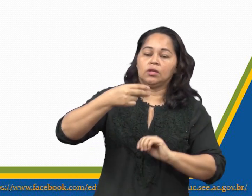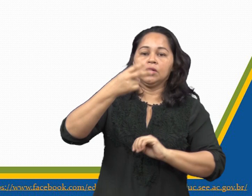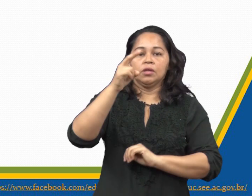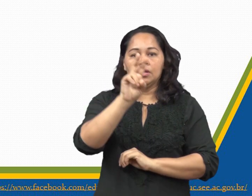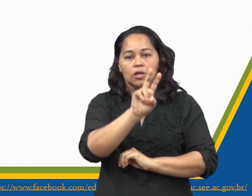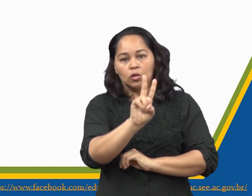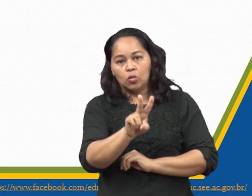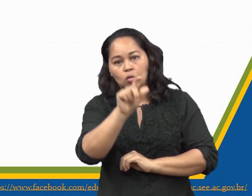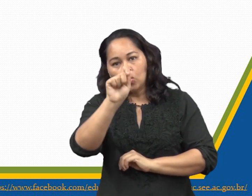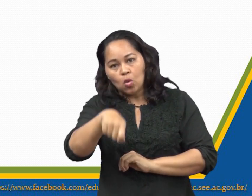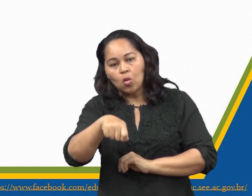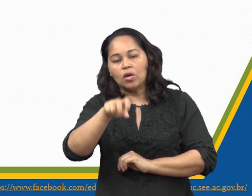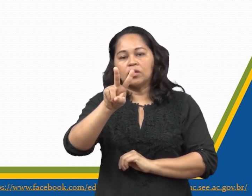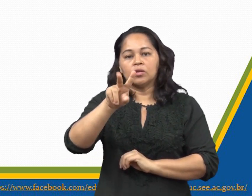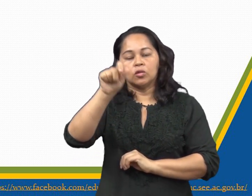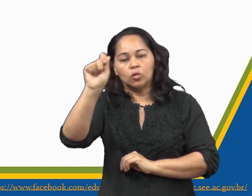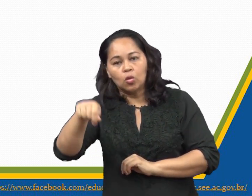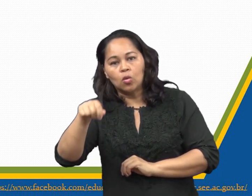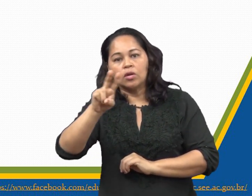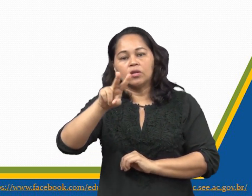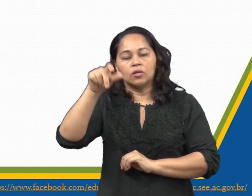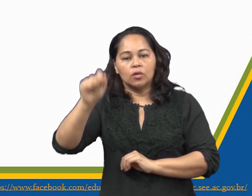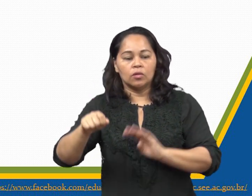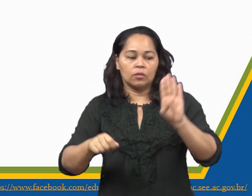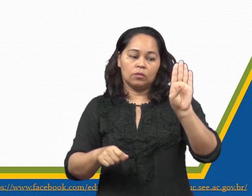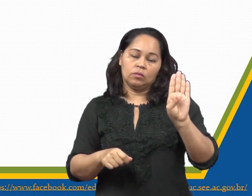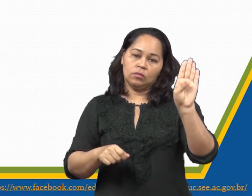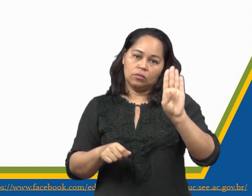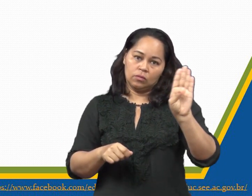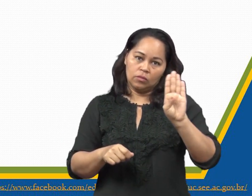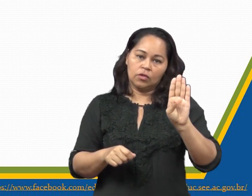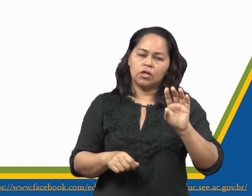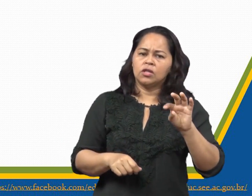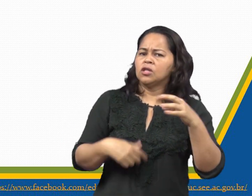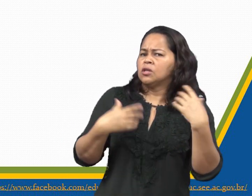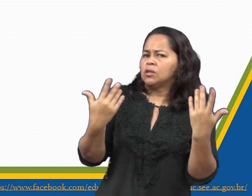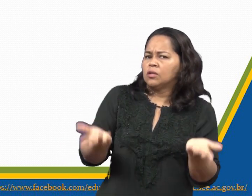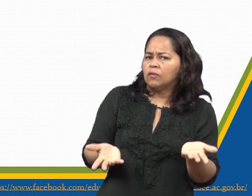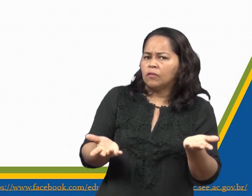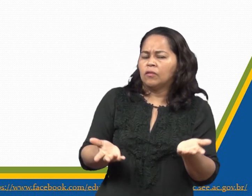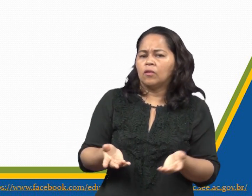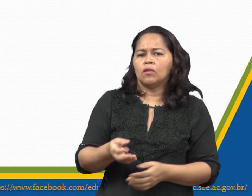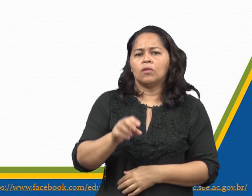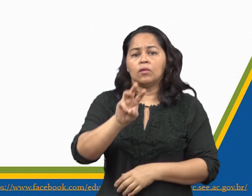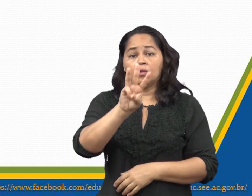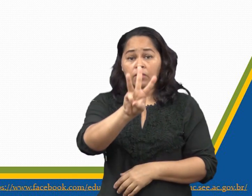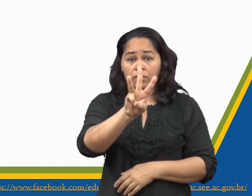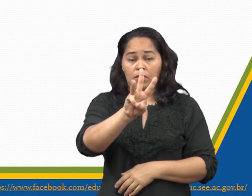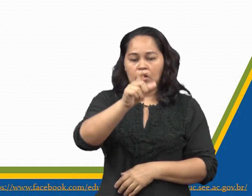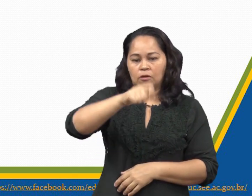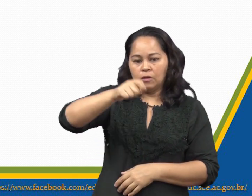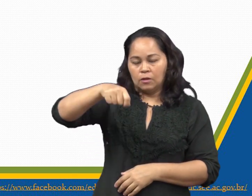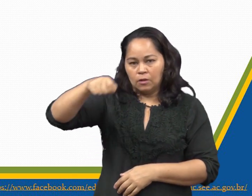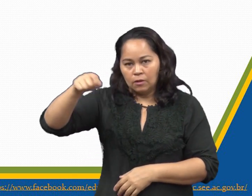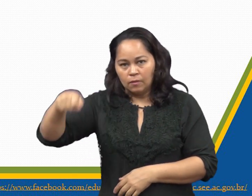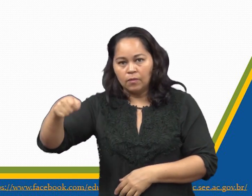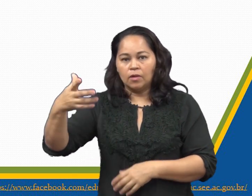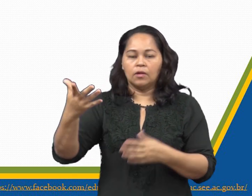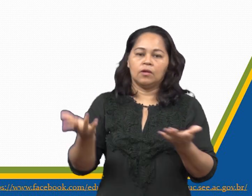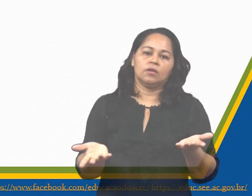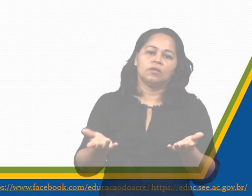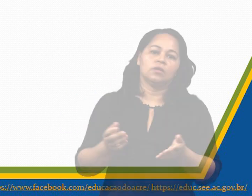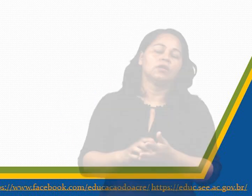2 meses. E um trimestre? Um trimestre é 3 meses. E